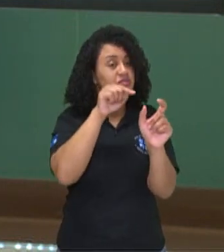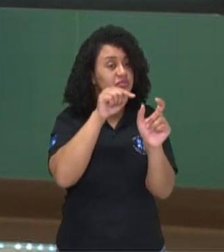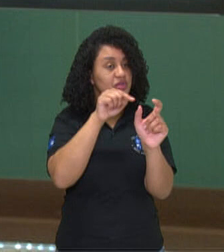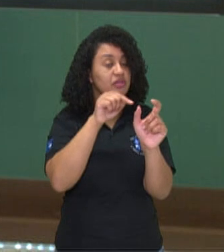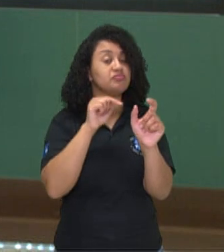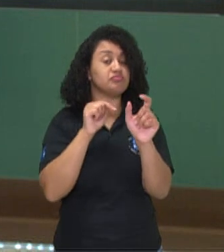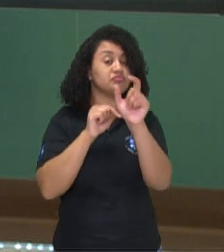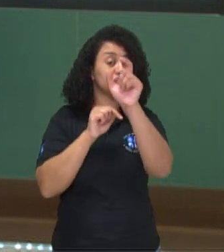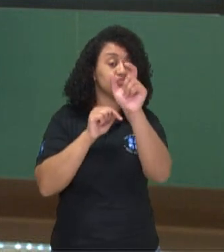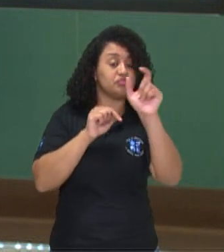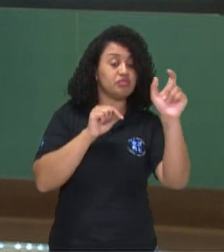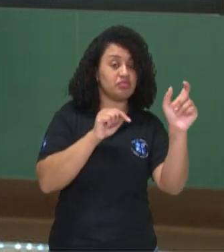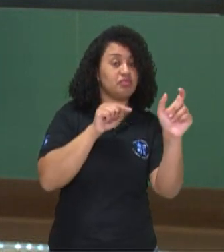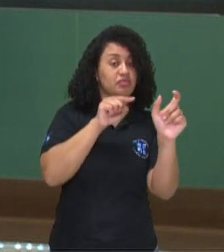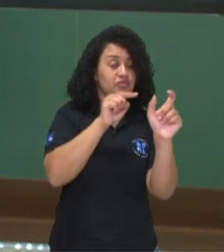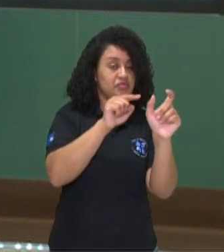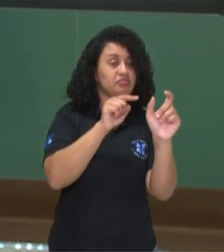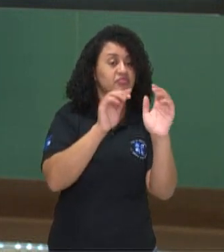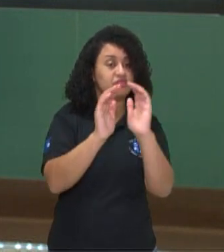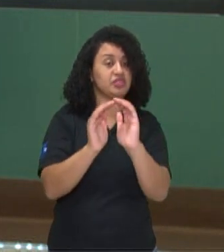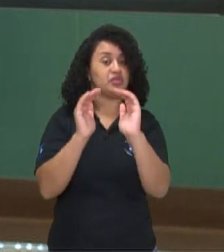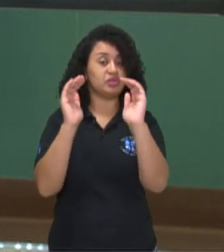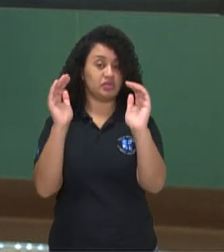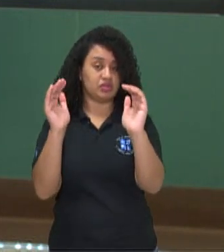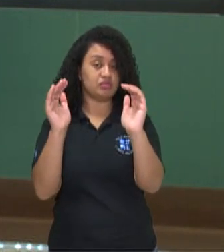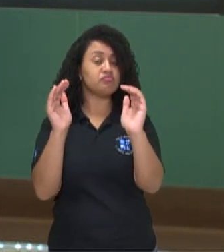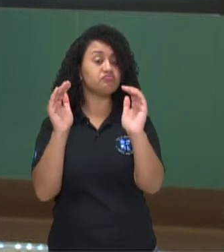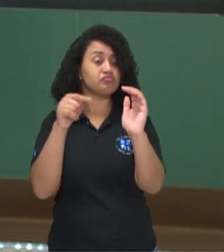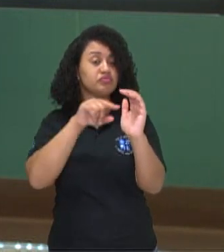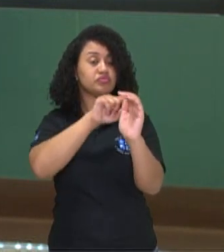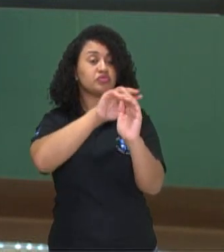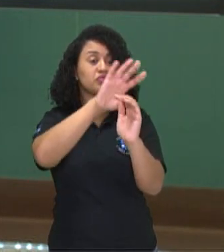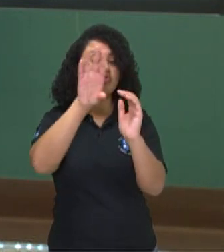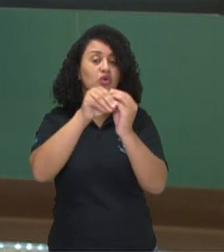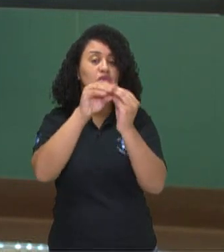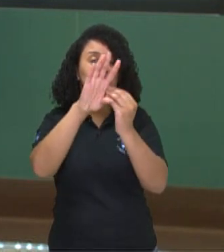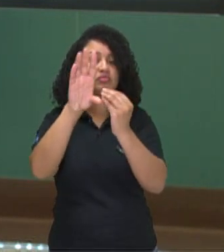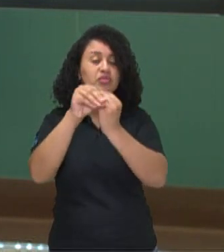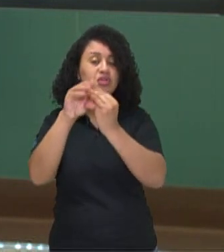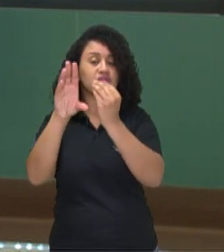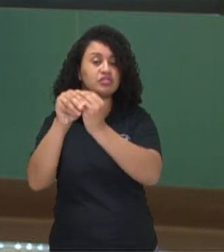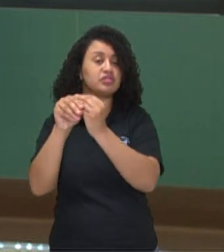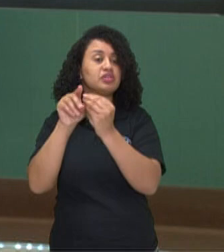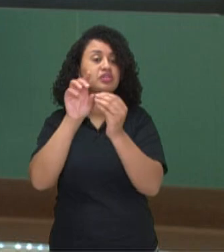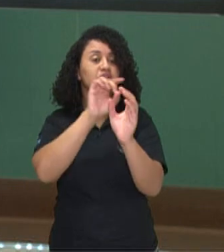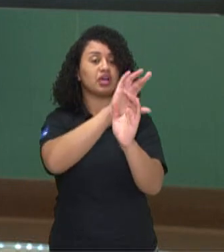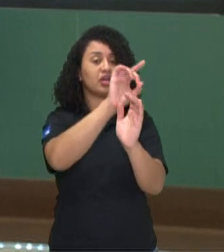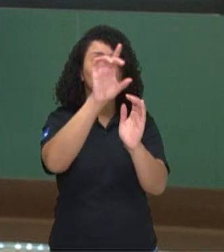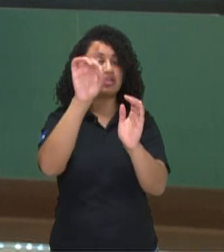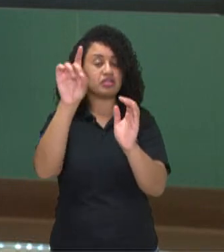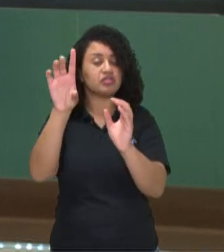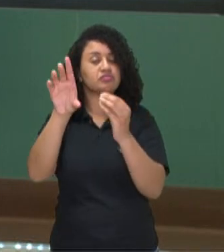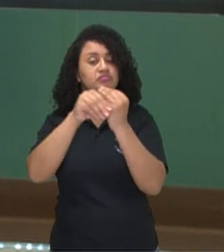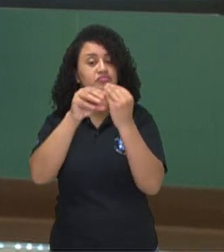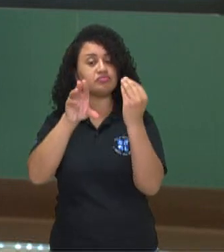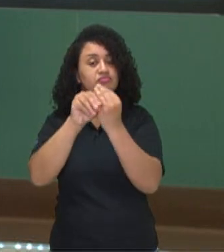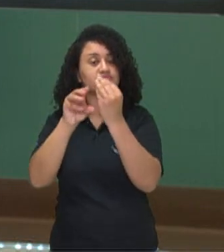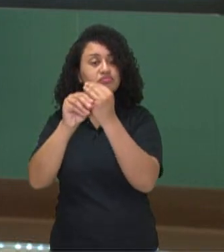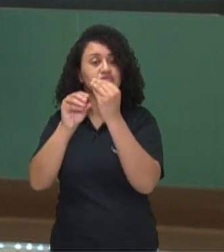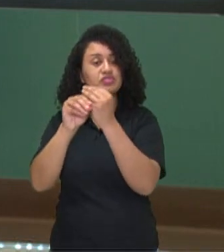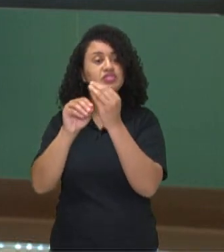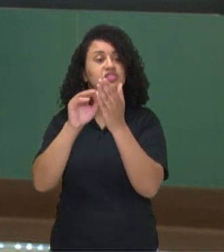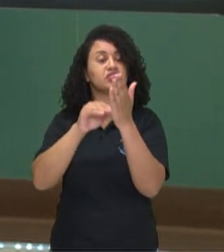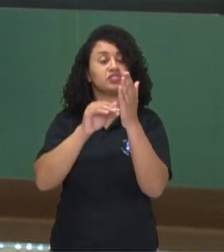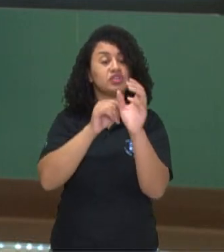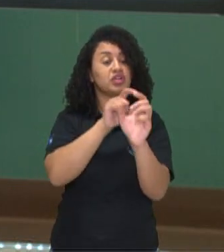em evidência, colocar na frente, tá bom? Abre parênteses e vai colocando o que sobrou de cada uma das parcelas, retirando